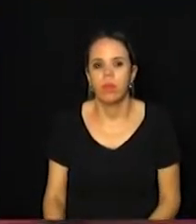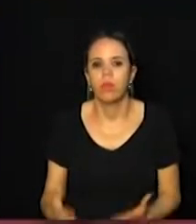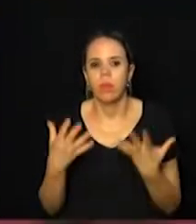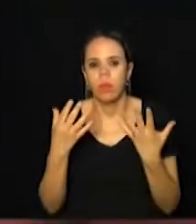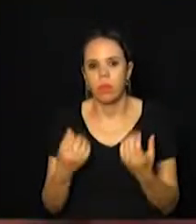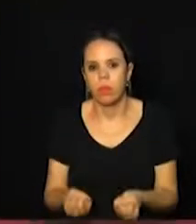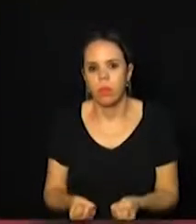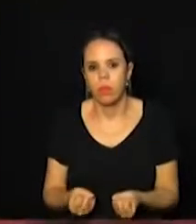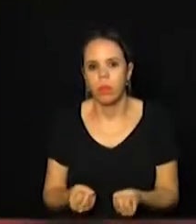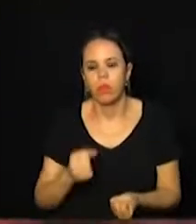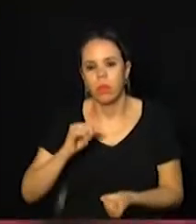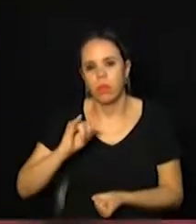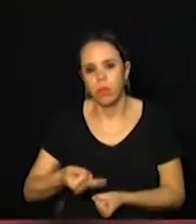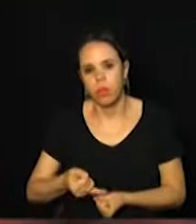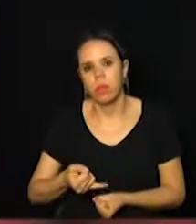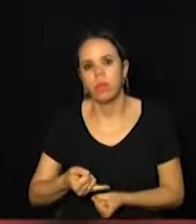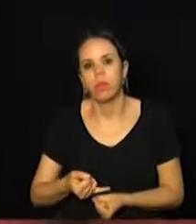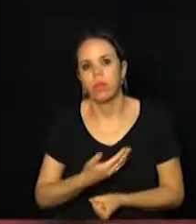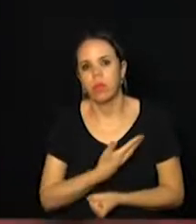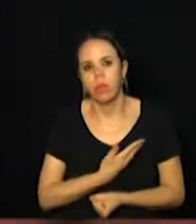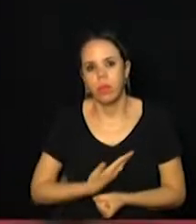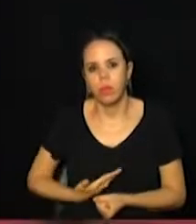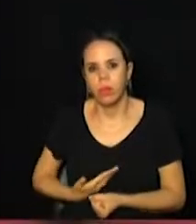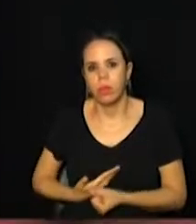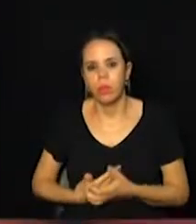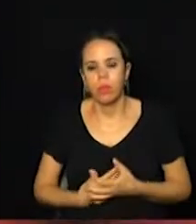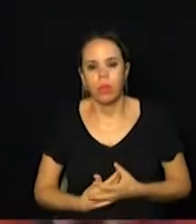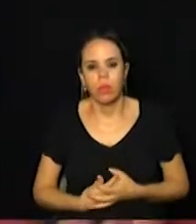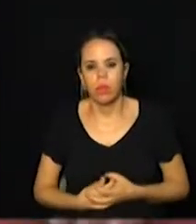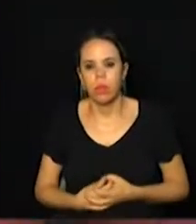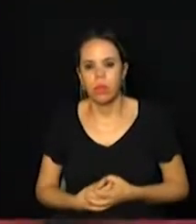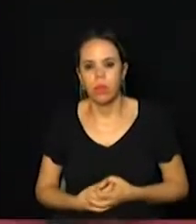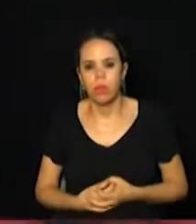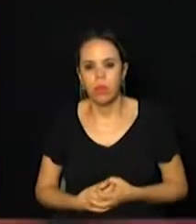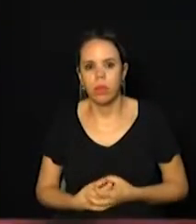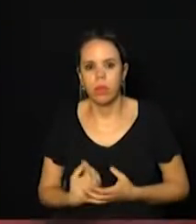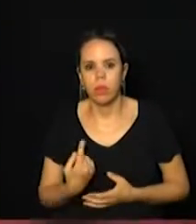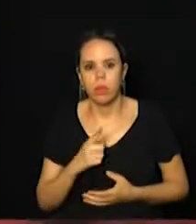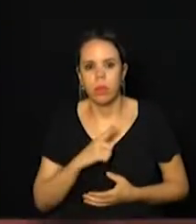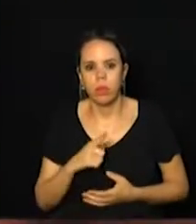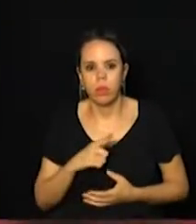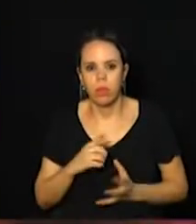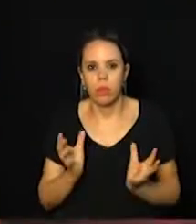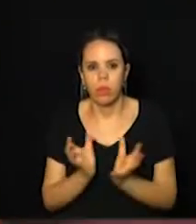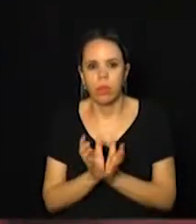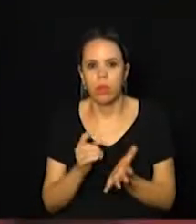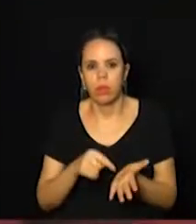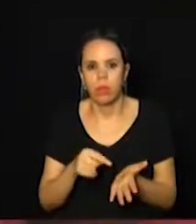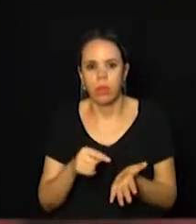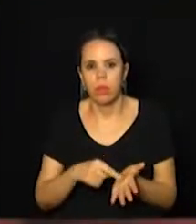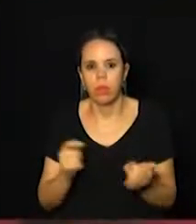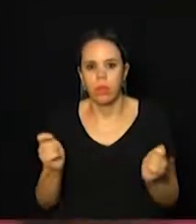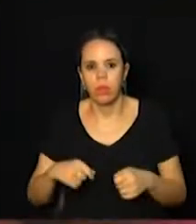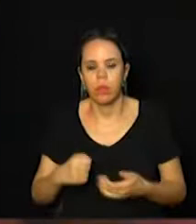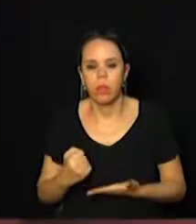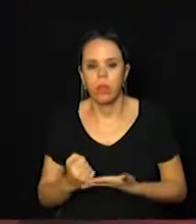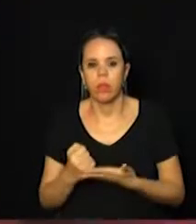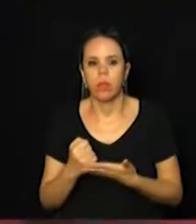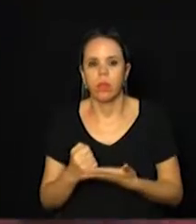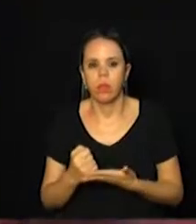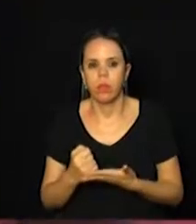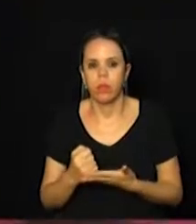vamos aproveitar o nosso Poder Legislativo onde a gente tem essa ferramenta na mão um poder ajudar